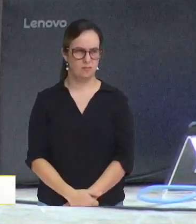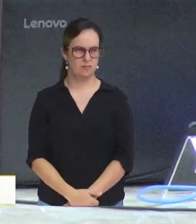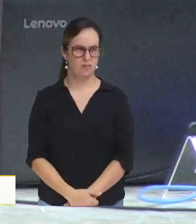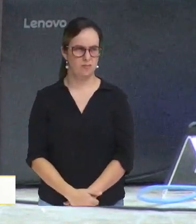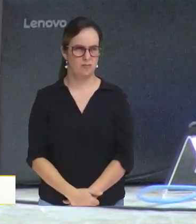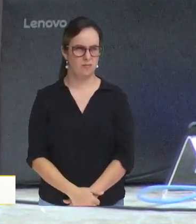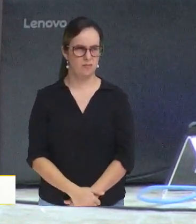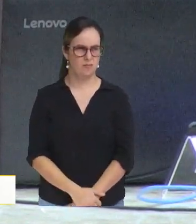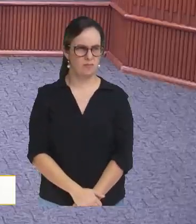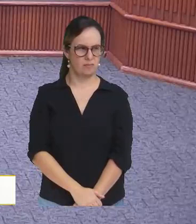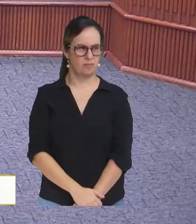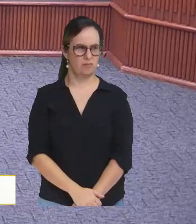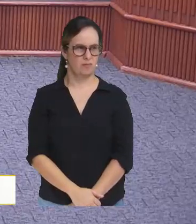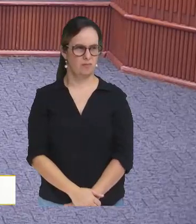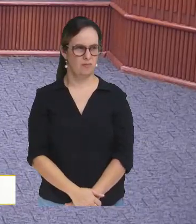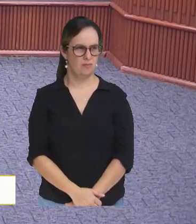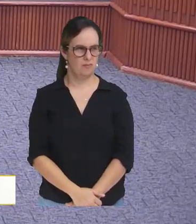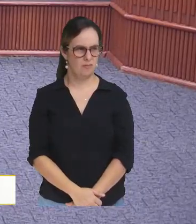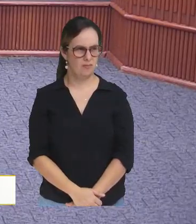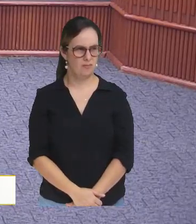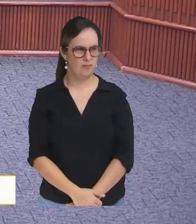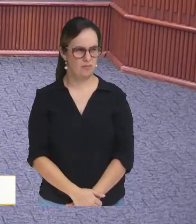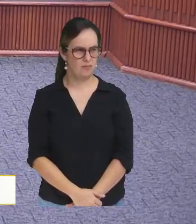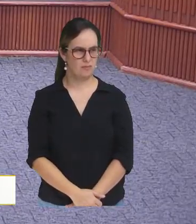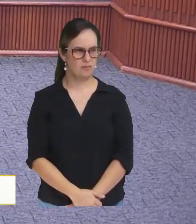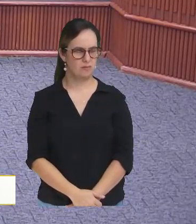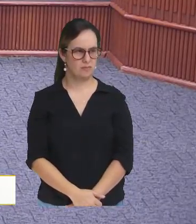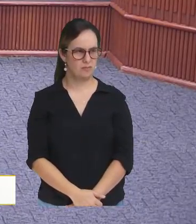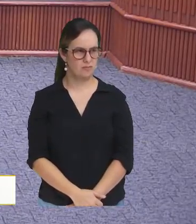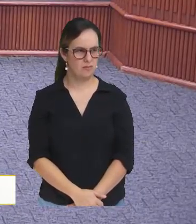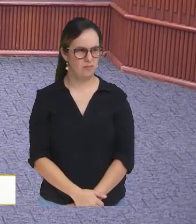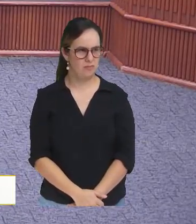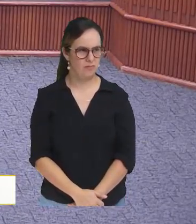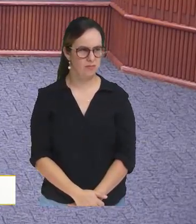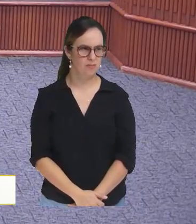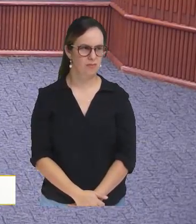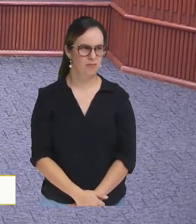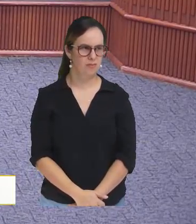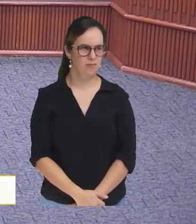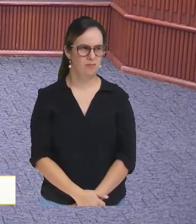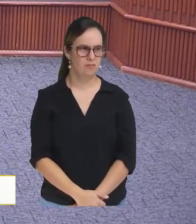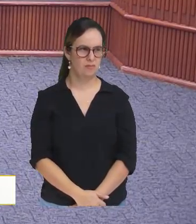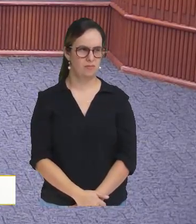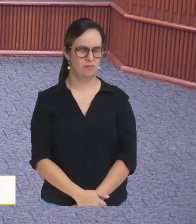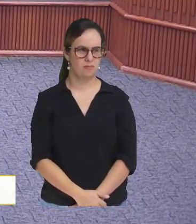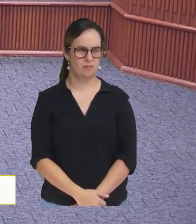vendo as informações... Foi pela ordem, vereador, o senhor está pedindo a palavra. Desculpa,